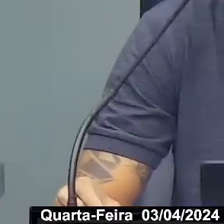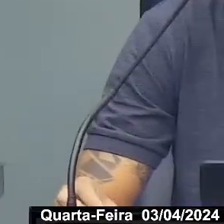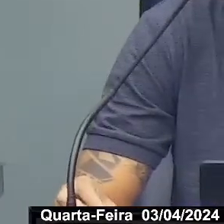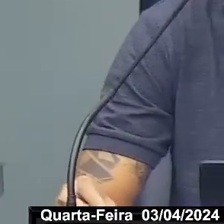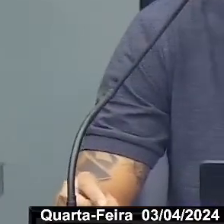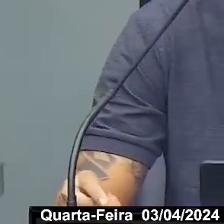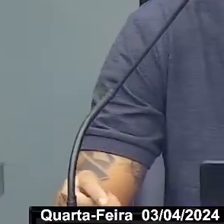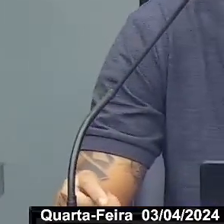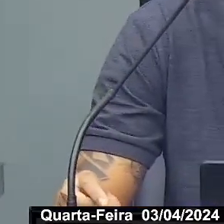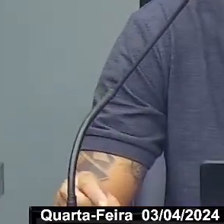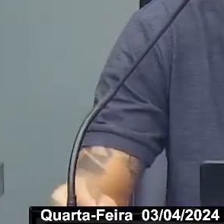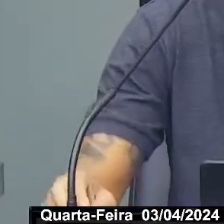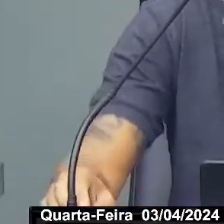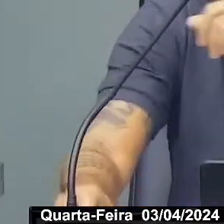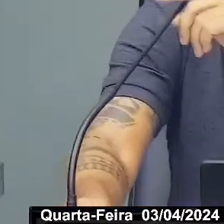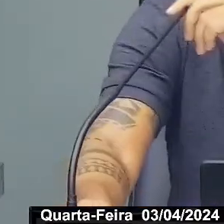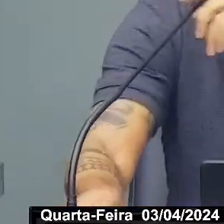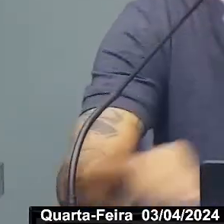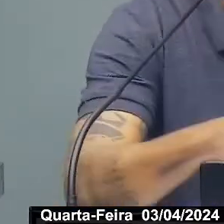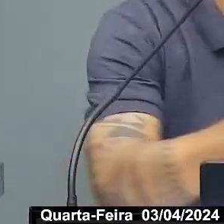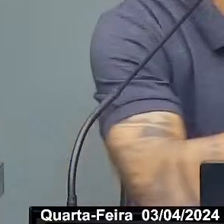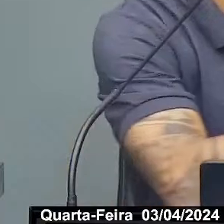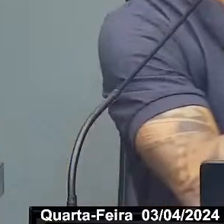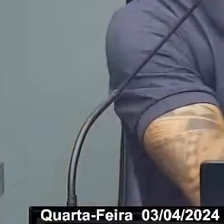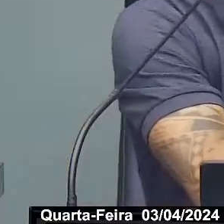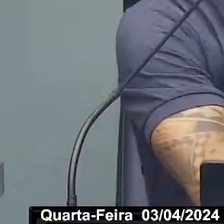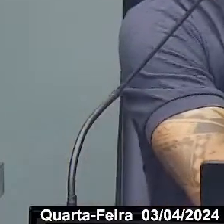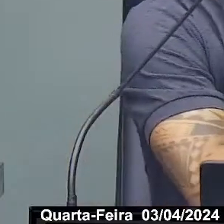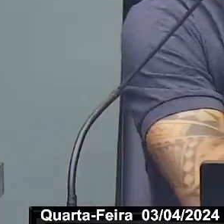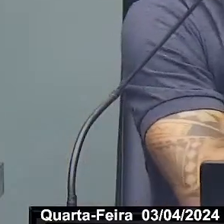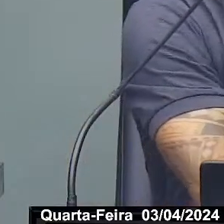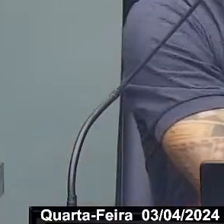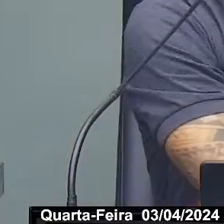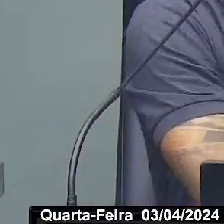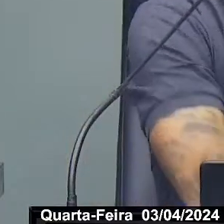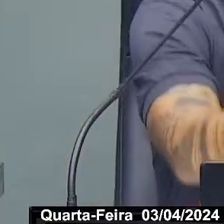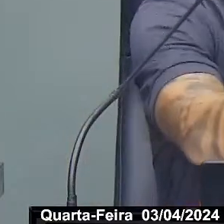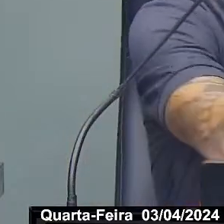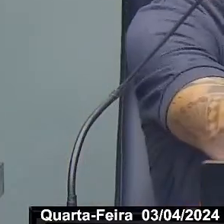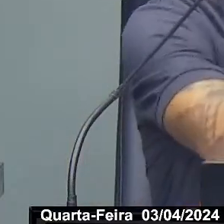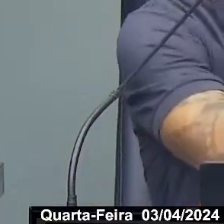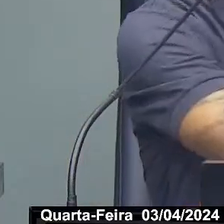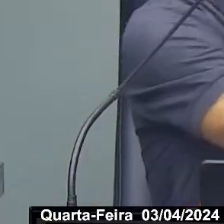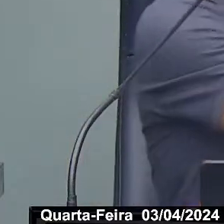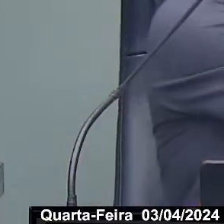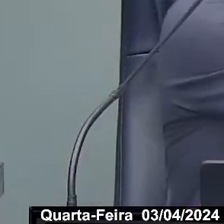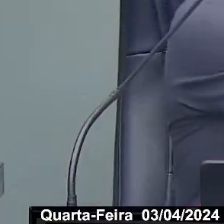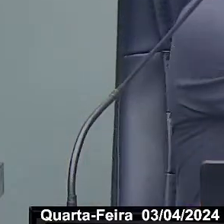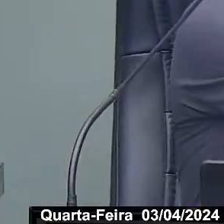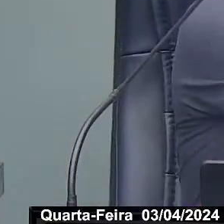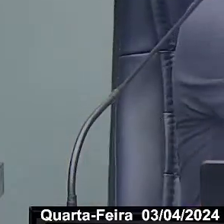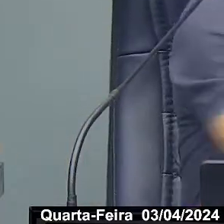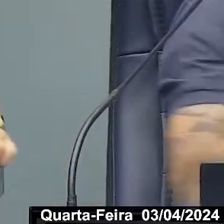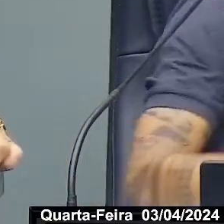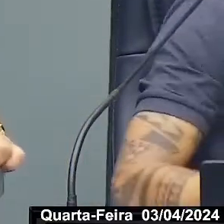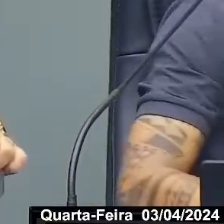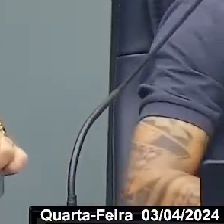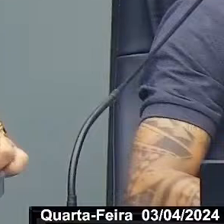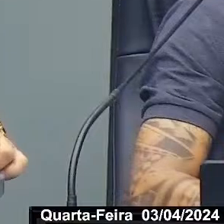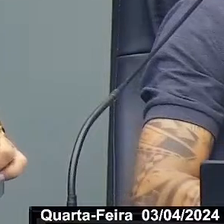uma referência. Você sempre será o nosso líder. Luiz do Depósito, seja